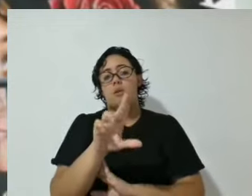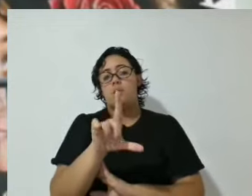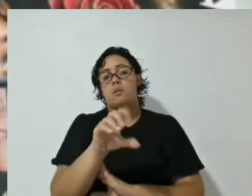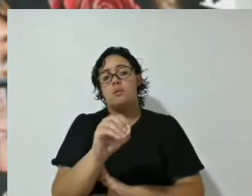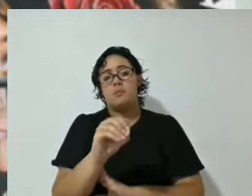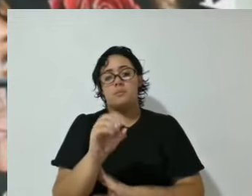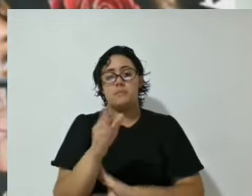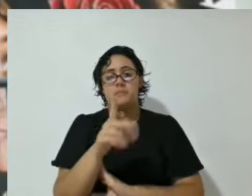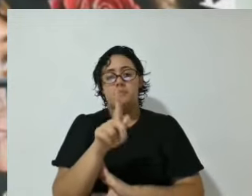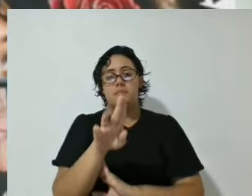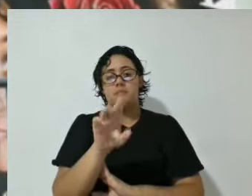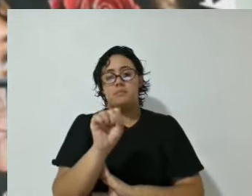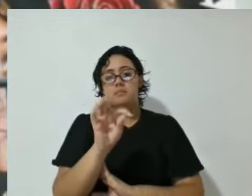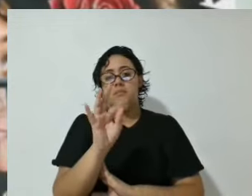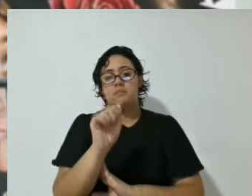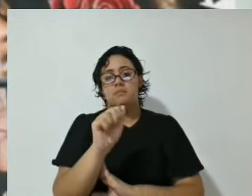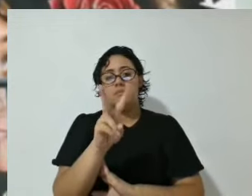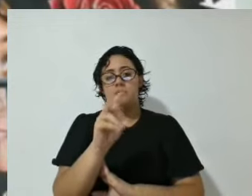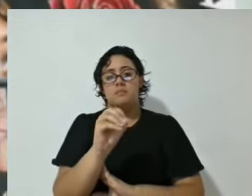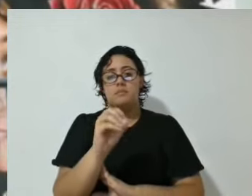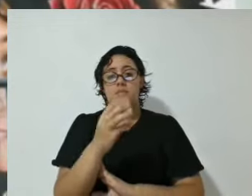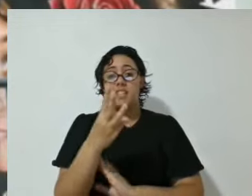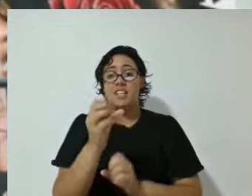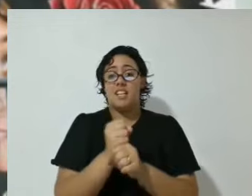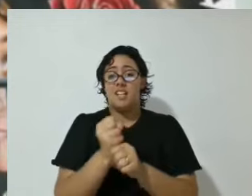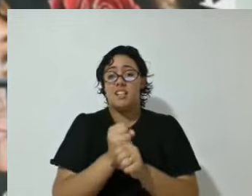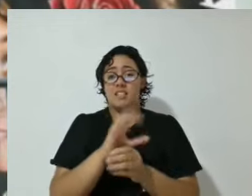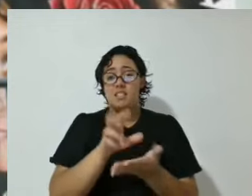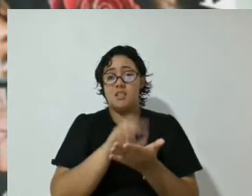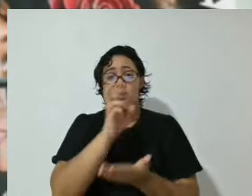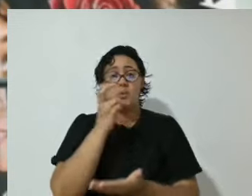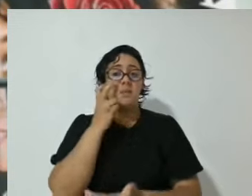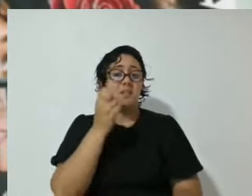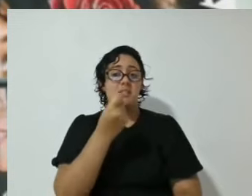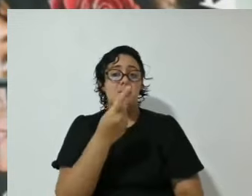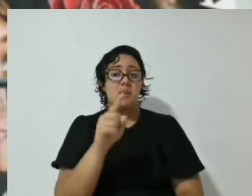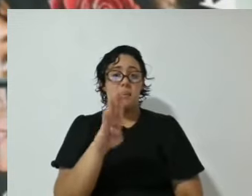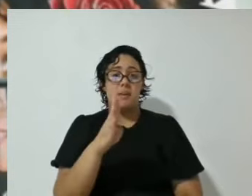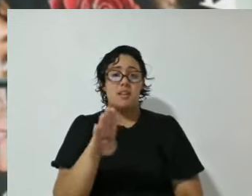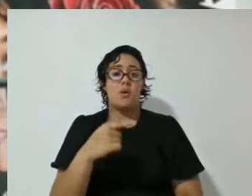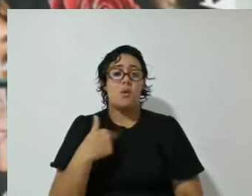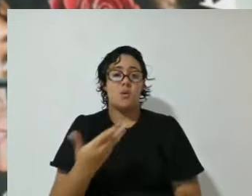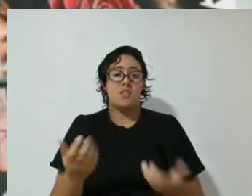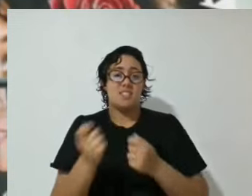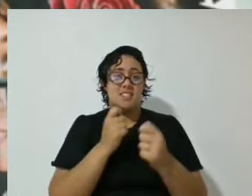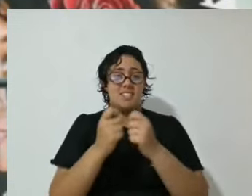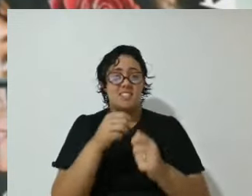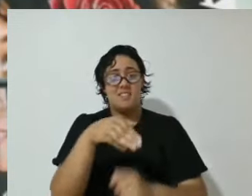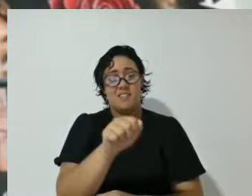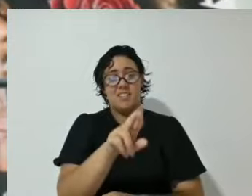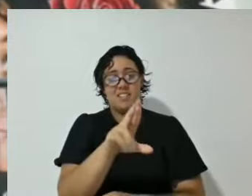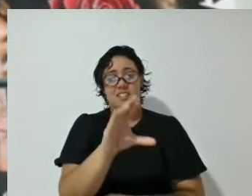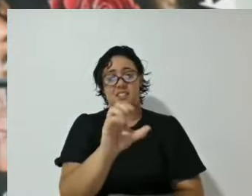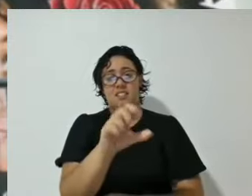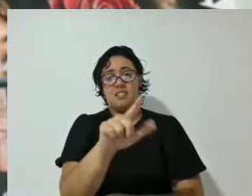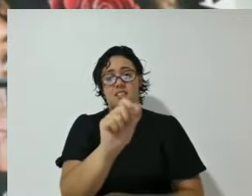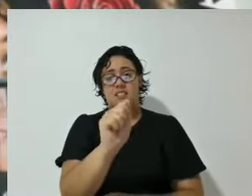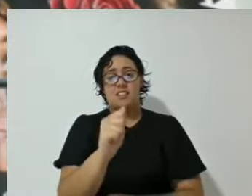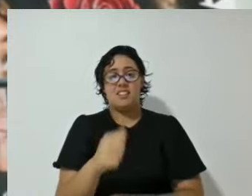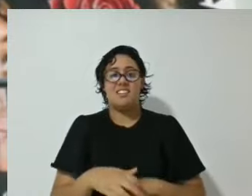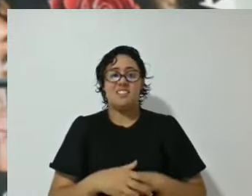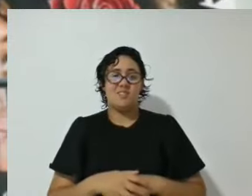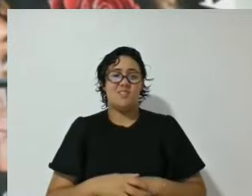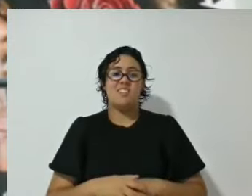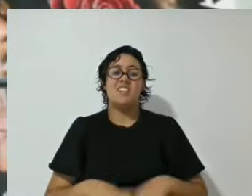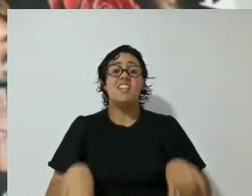anos do Centro Cultural São Bernardo, e nós entrevistamos hoje a Marcela Betef Faria Ramos, que foi